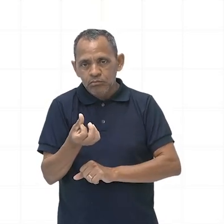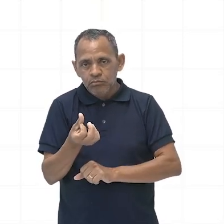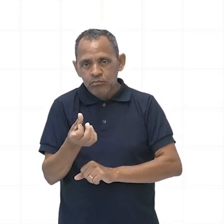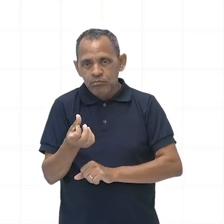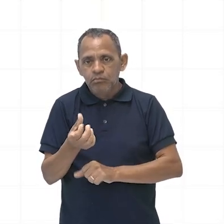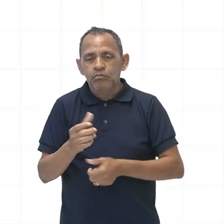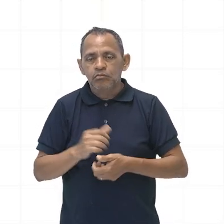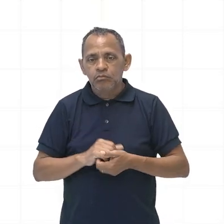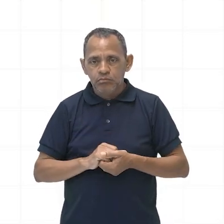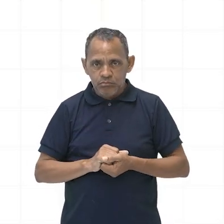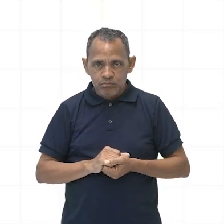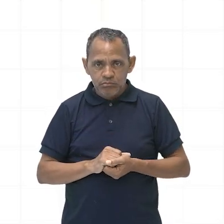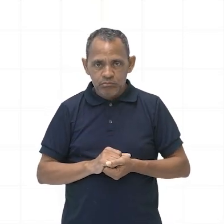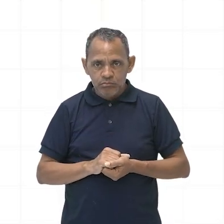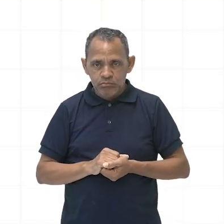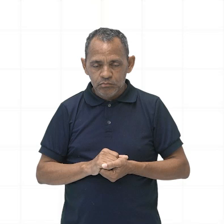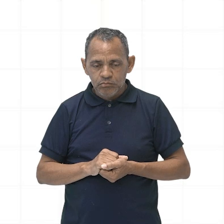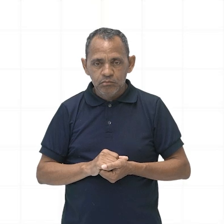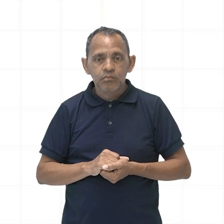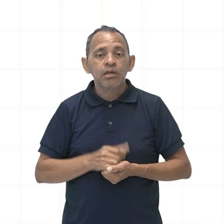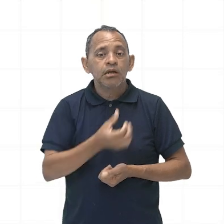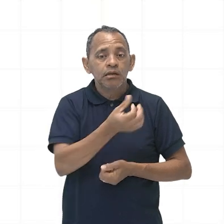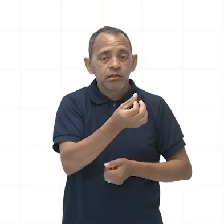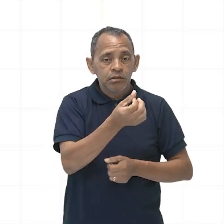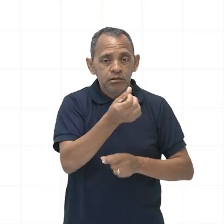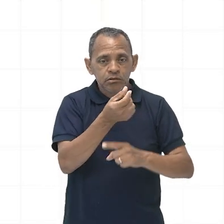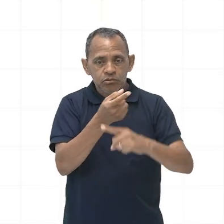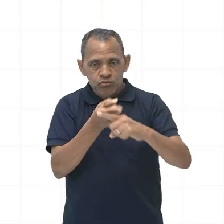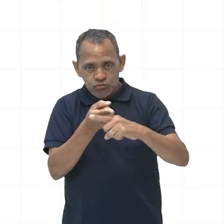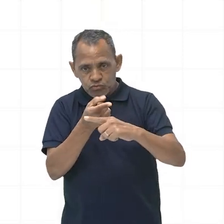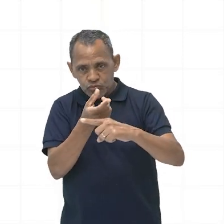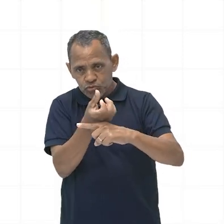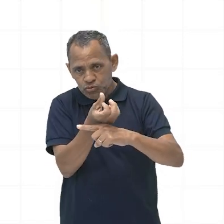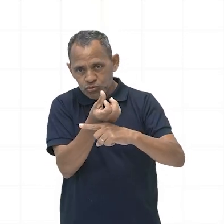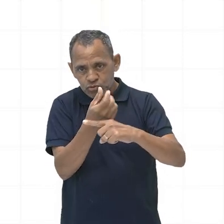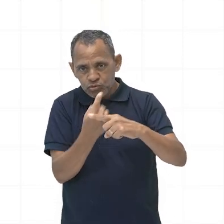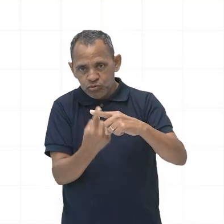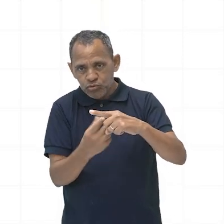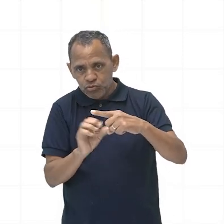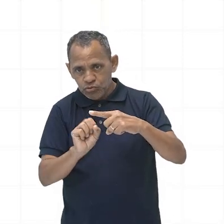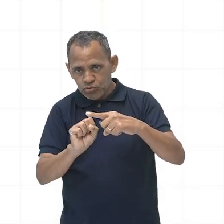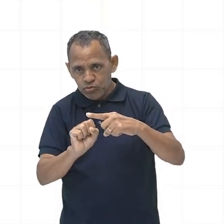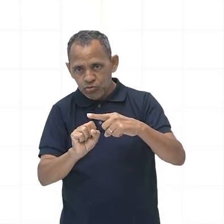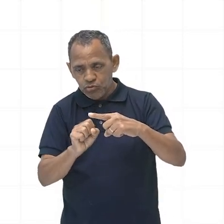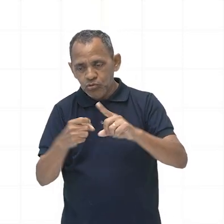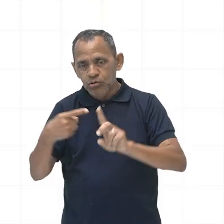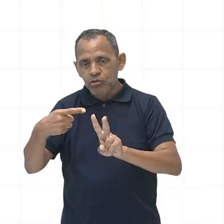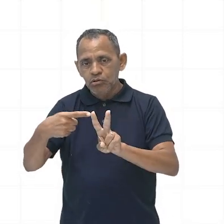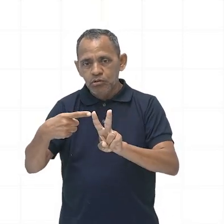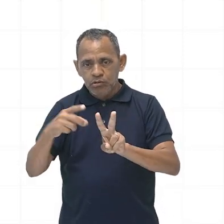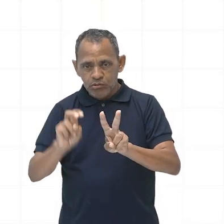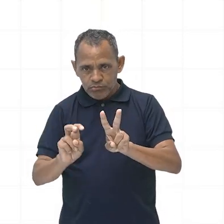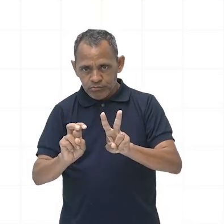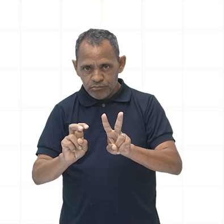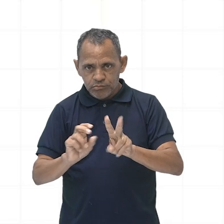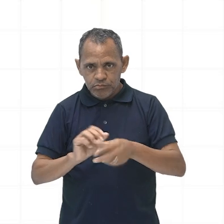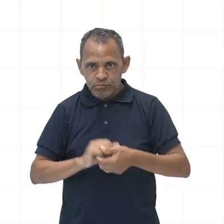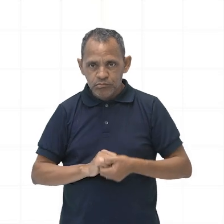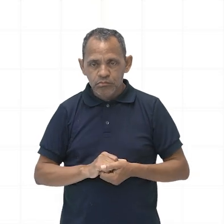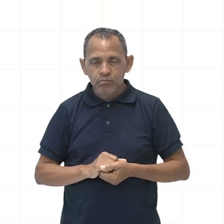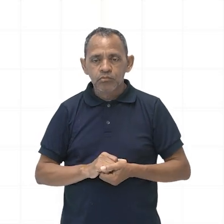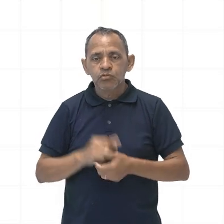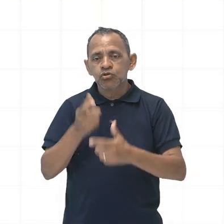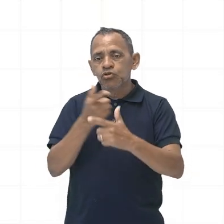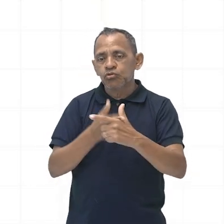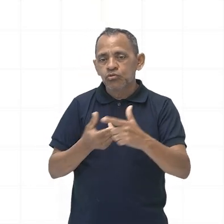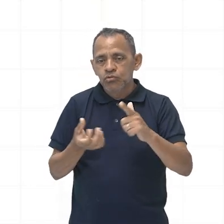6b. Passa o 6 dividindo, então b vai ser igual a 18 raiz de 5 dividido